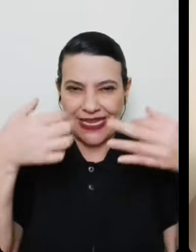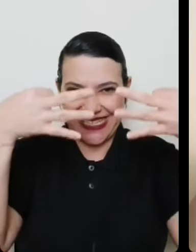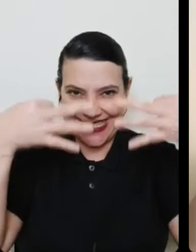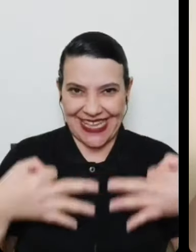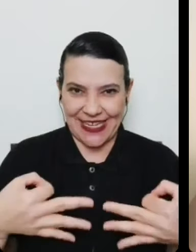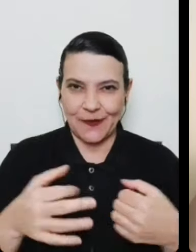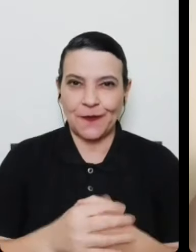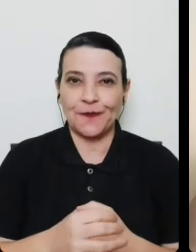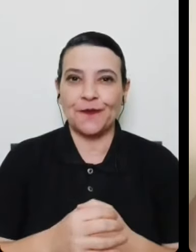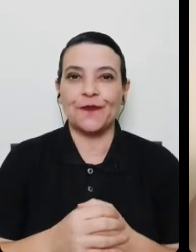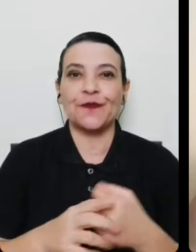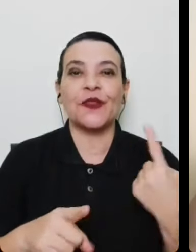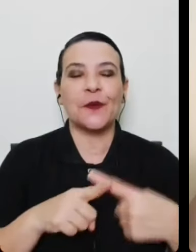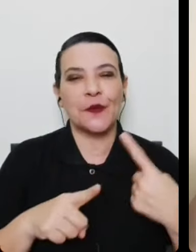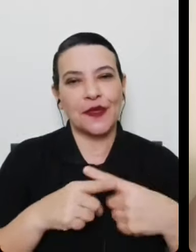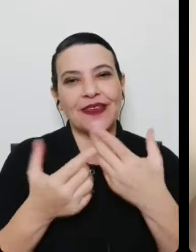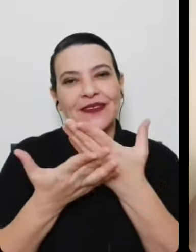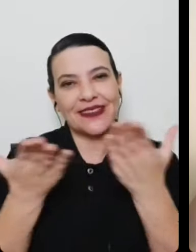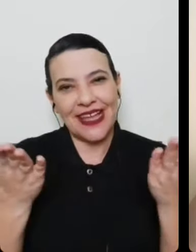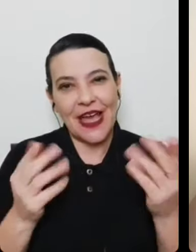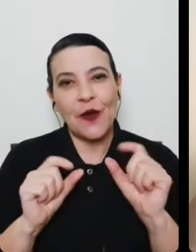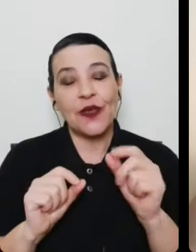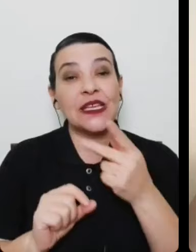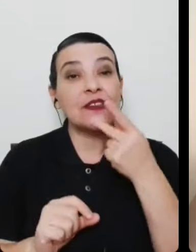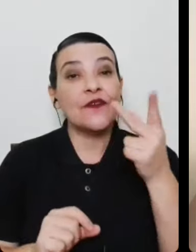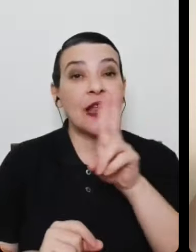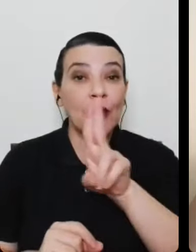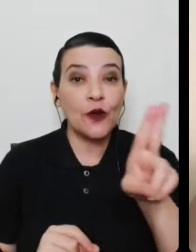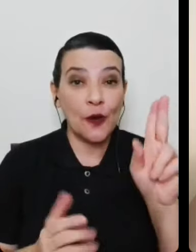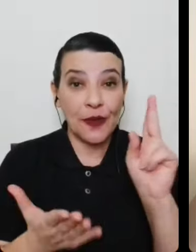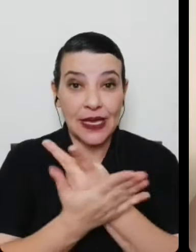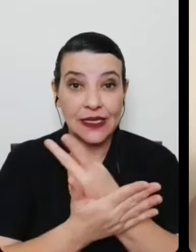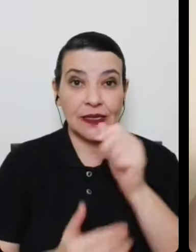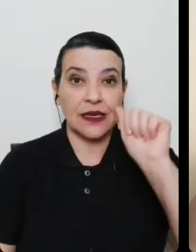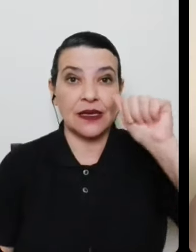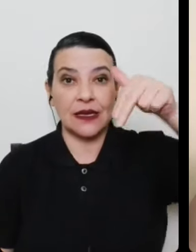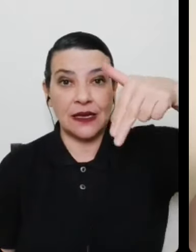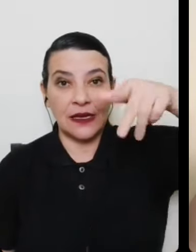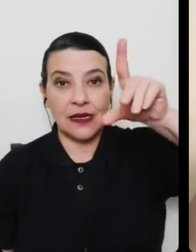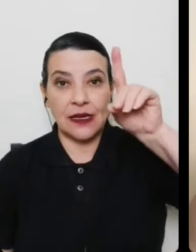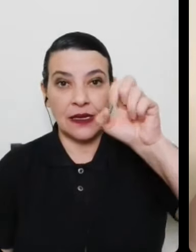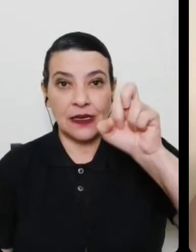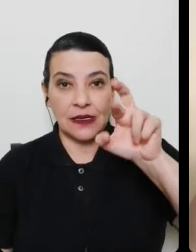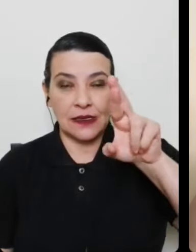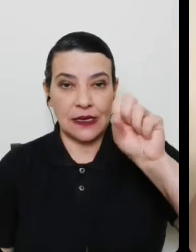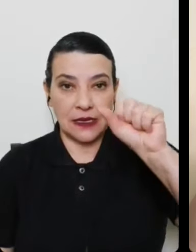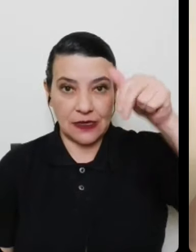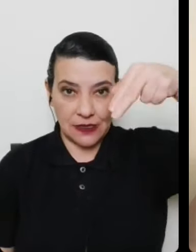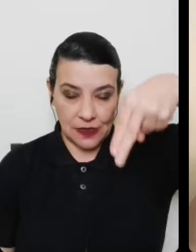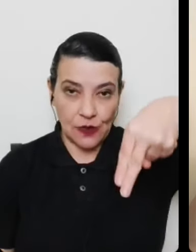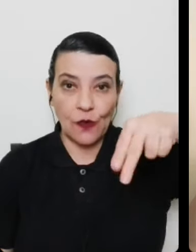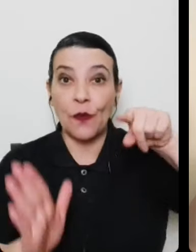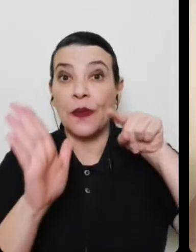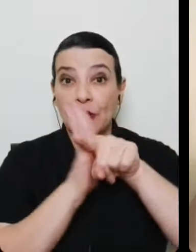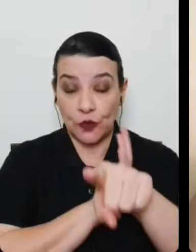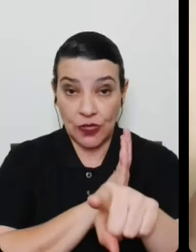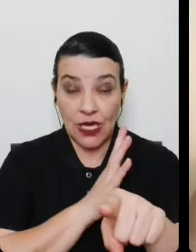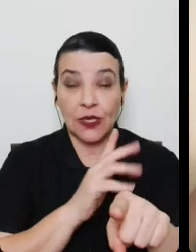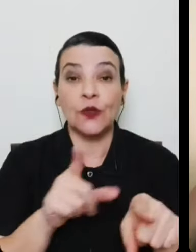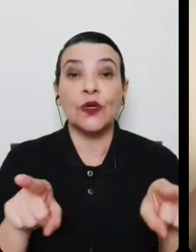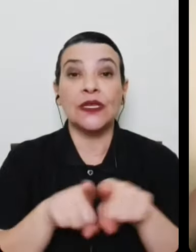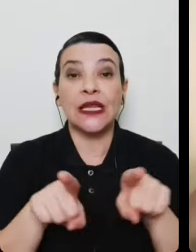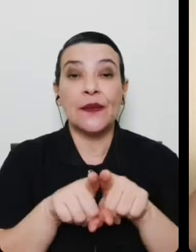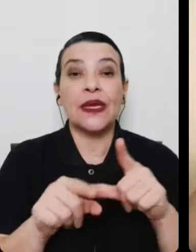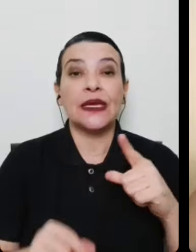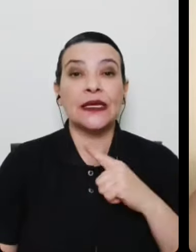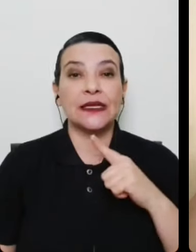para fazer justiça aqui com o nome, se eu falar errado, o Anderson, né, está aqui perguntando, né, e junto, e tem